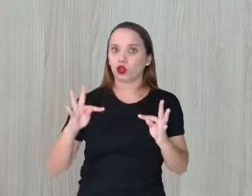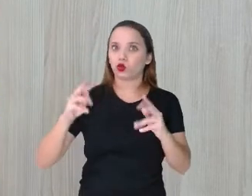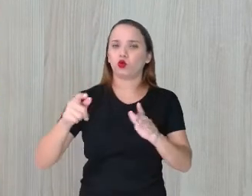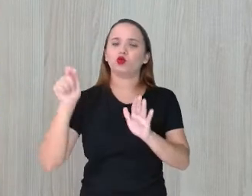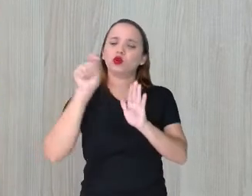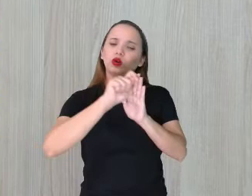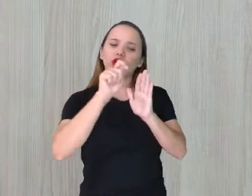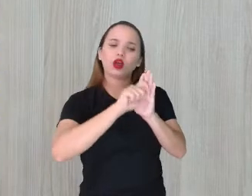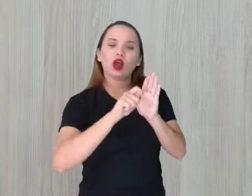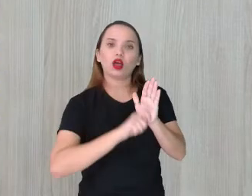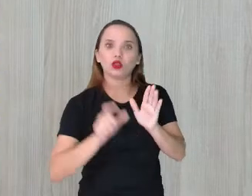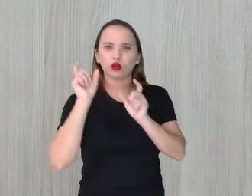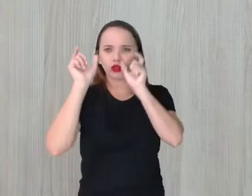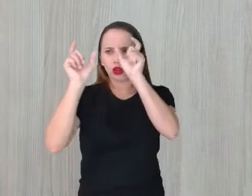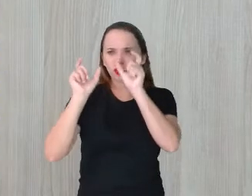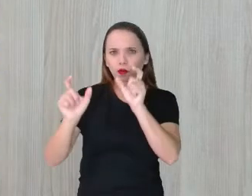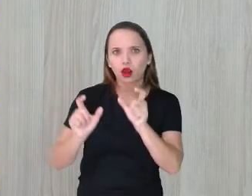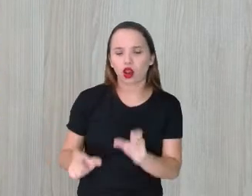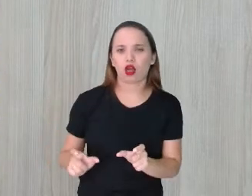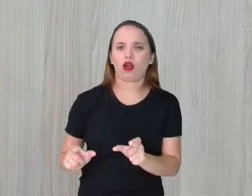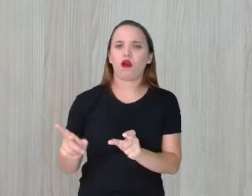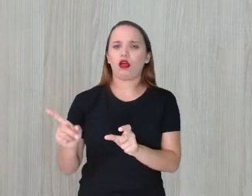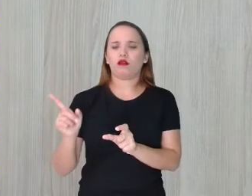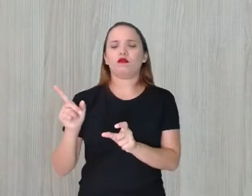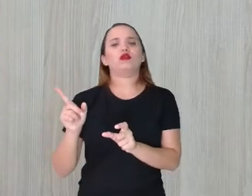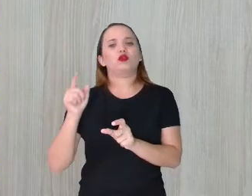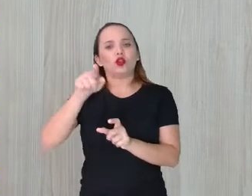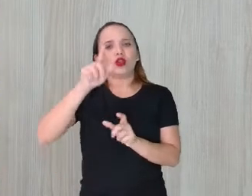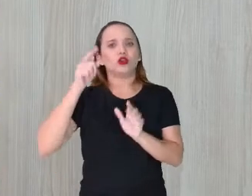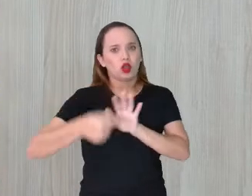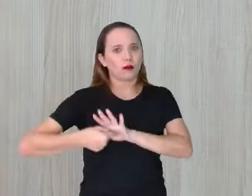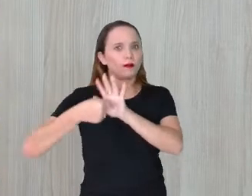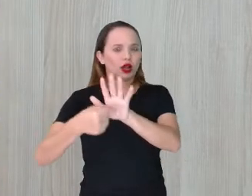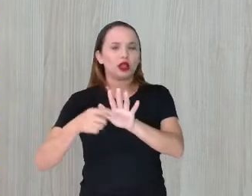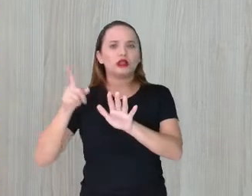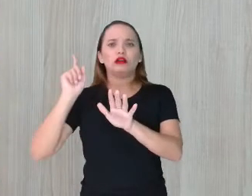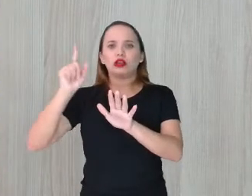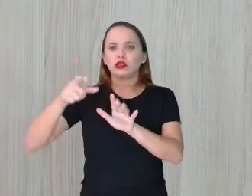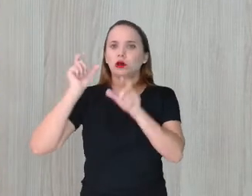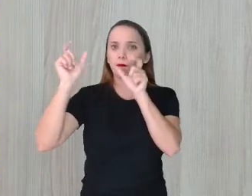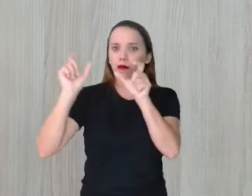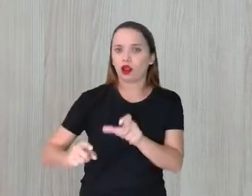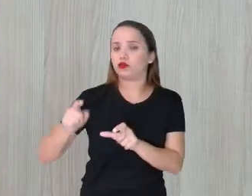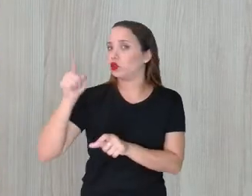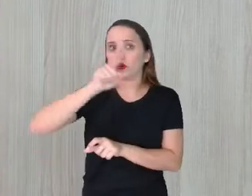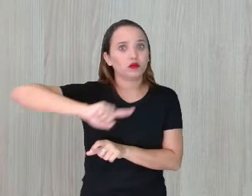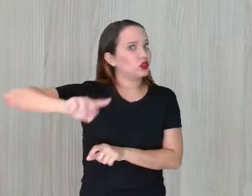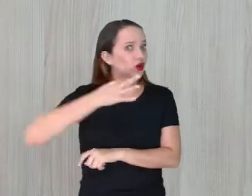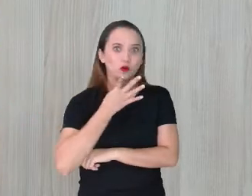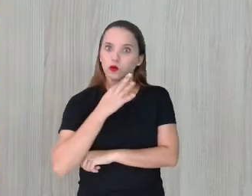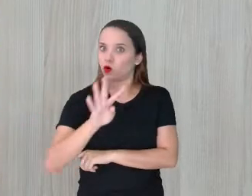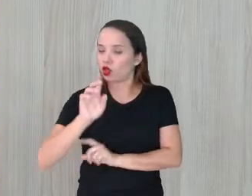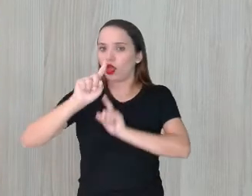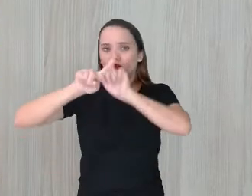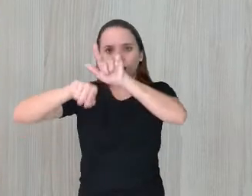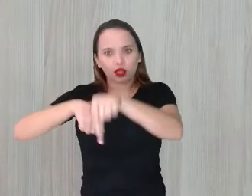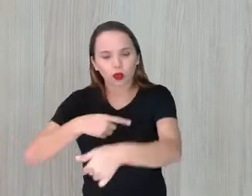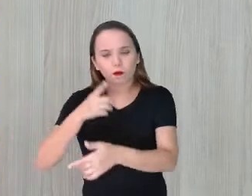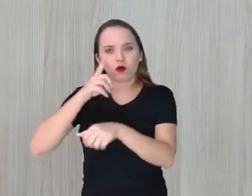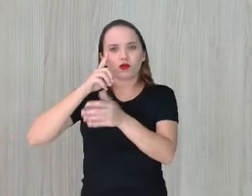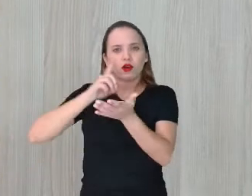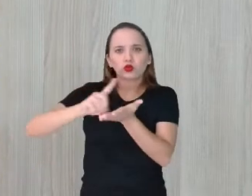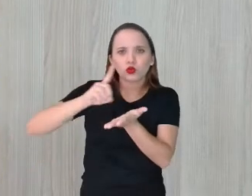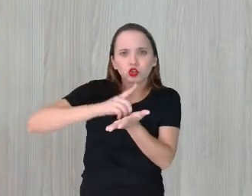as palavras que aparecem aí, que eles consideram de palavras novas, e vão no dicionário buscar o